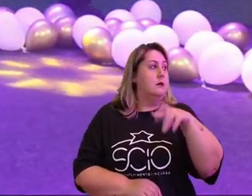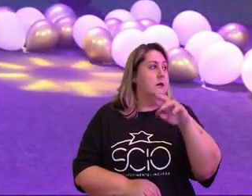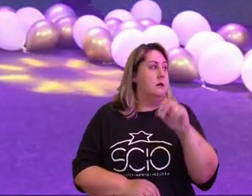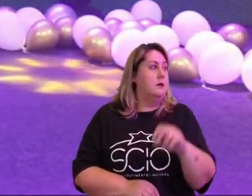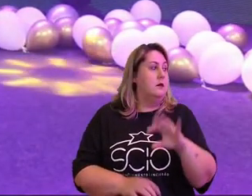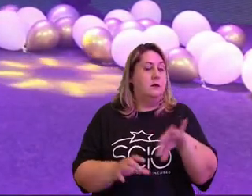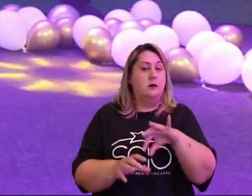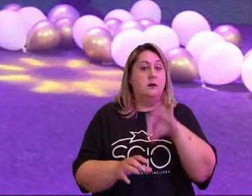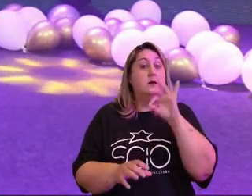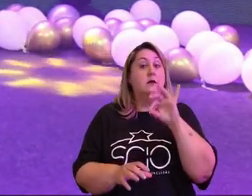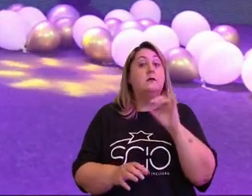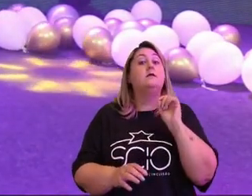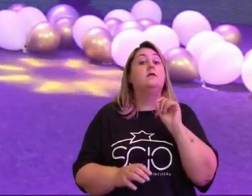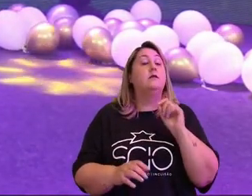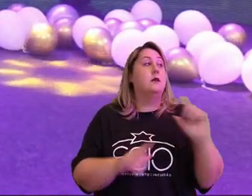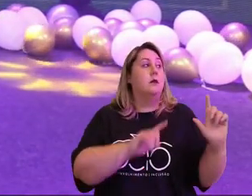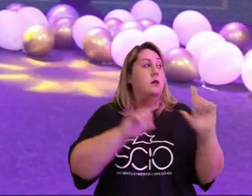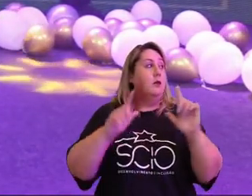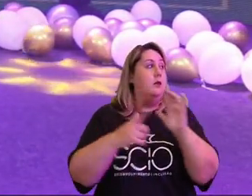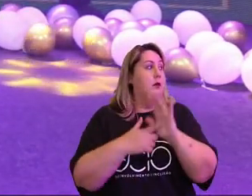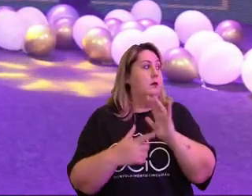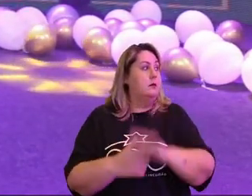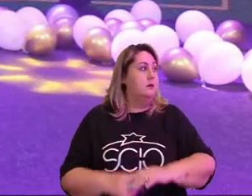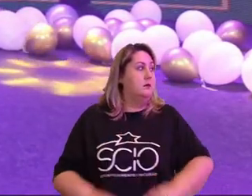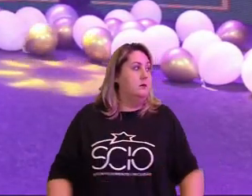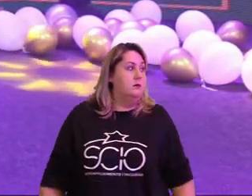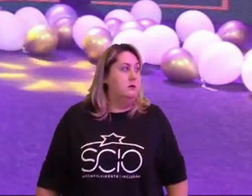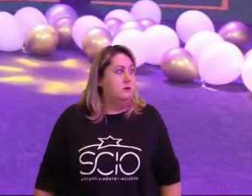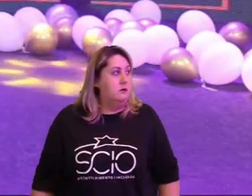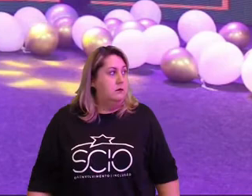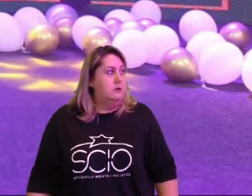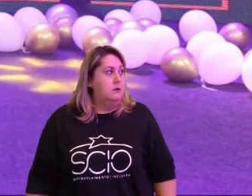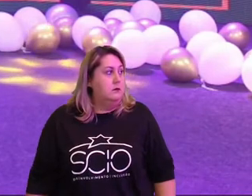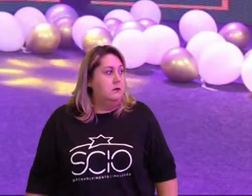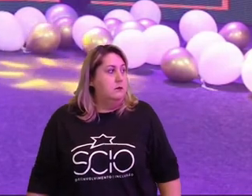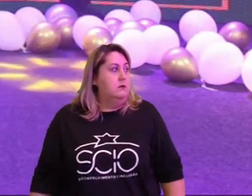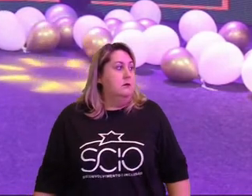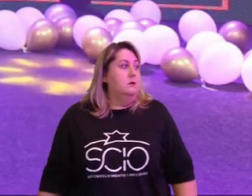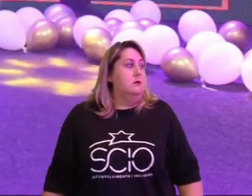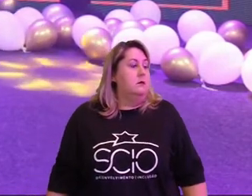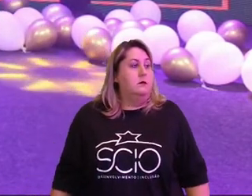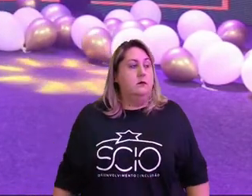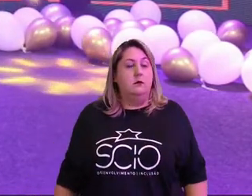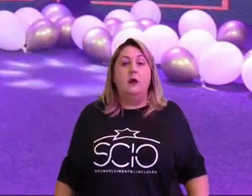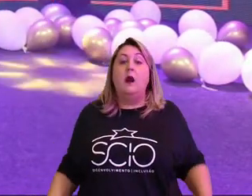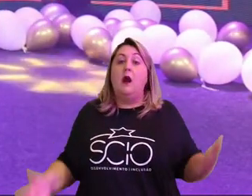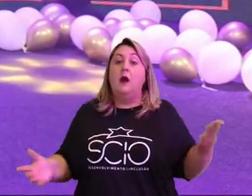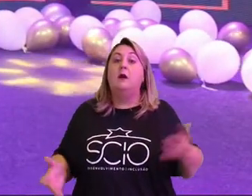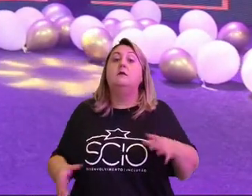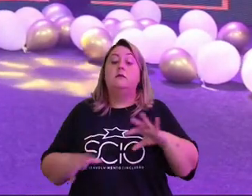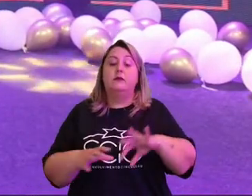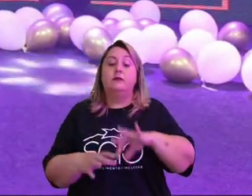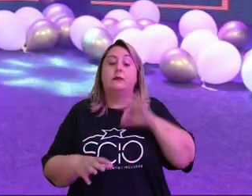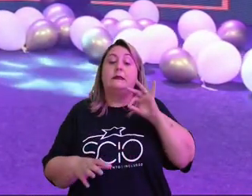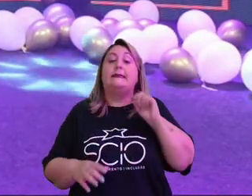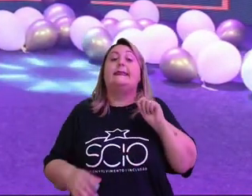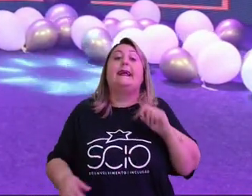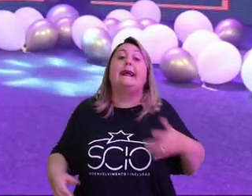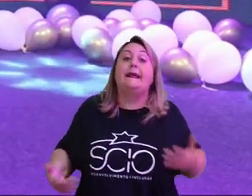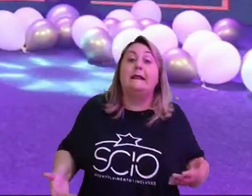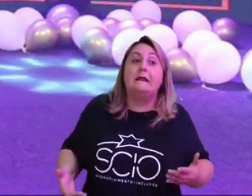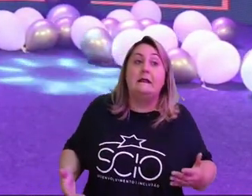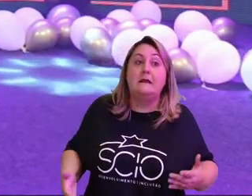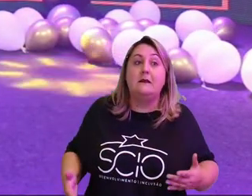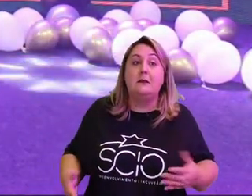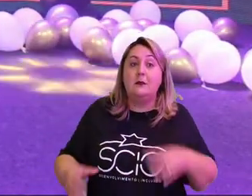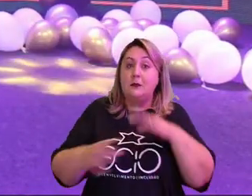Agora. Solta aí, deixa eu ver quais são os brindes agora. Quem tirou na última foi você, né? Então eu que tiro agora. Isso, agora eu você. Eu que tiro. Solta os brindes